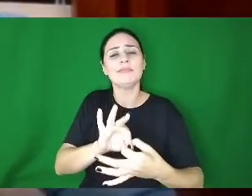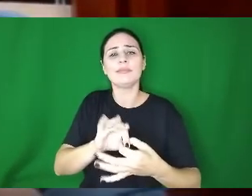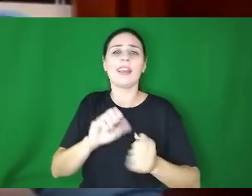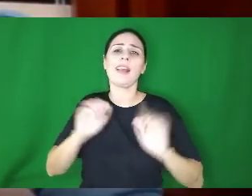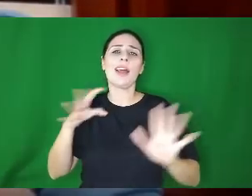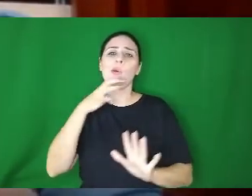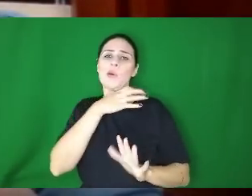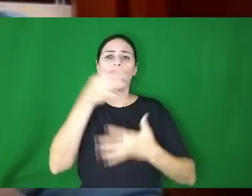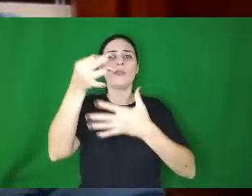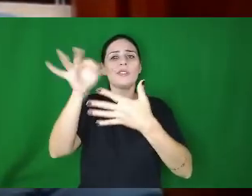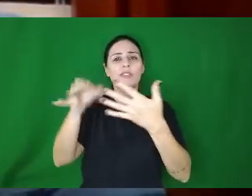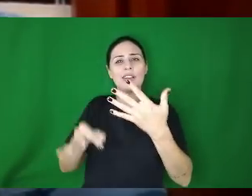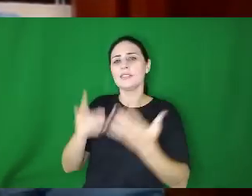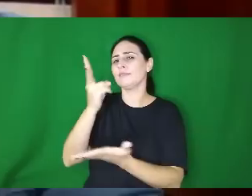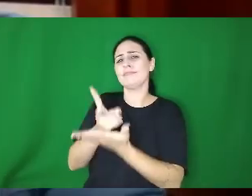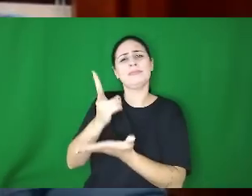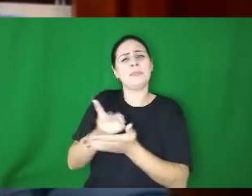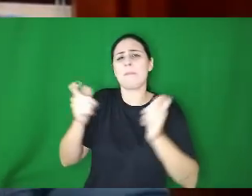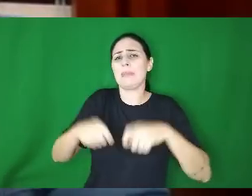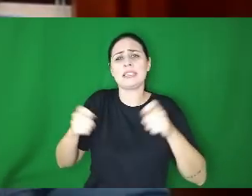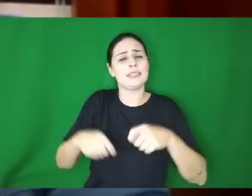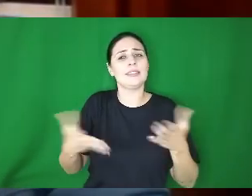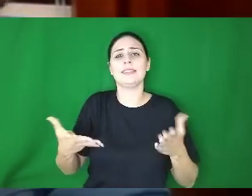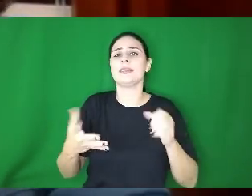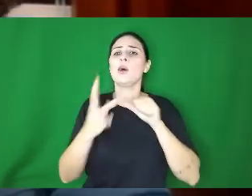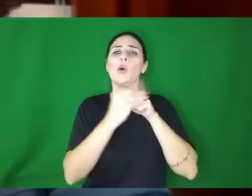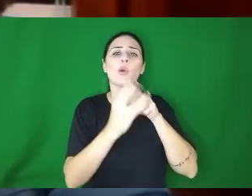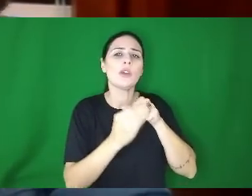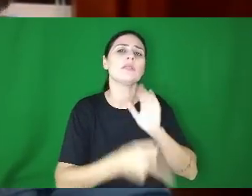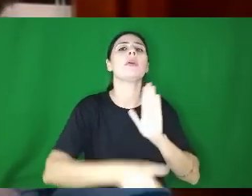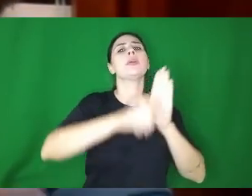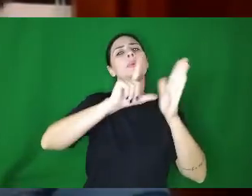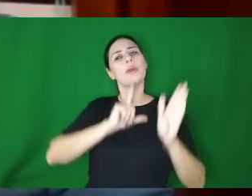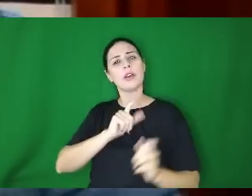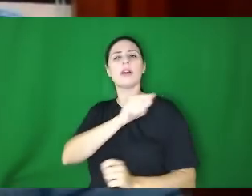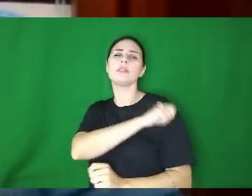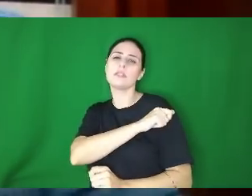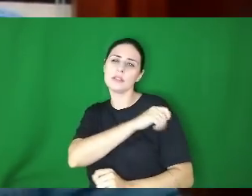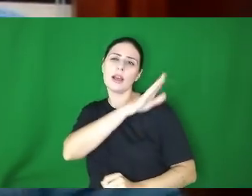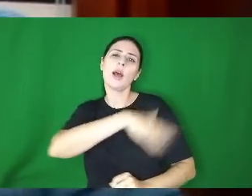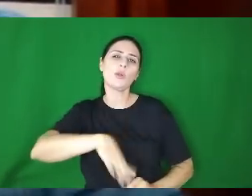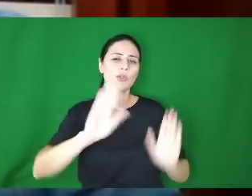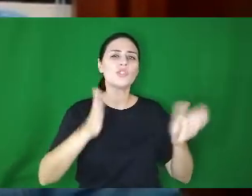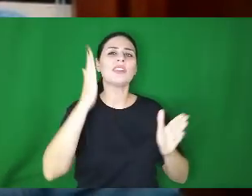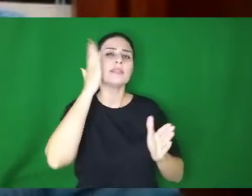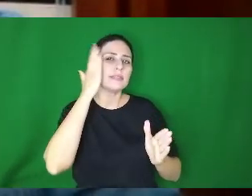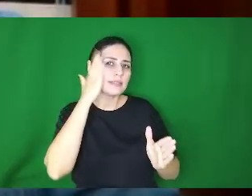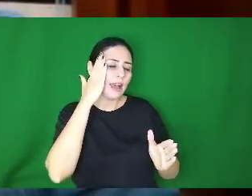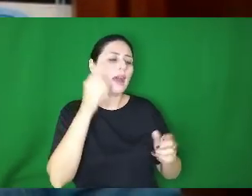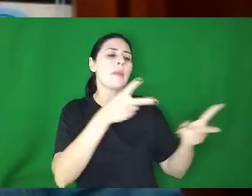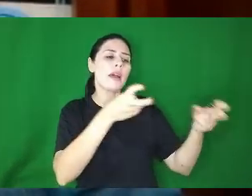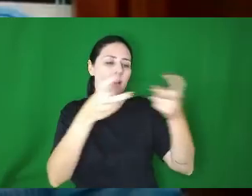que eu tenho que alinhar, né, tenho que fazer esse alinhamento, e eu coloquei entre uma função, essa flexibilização,